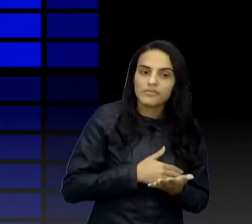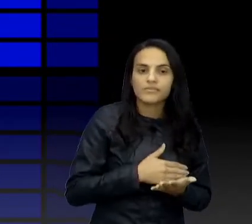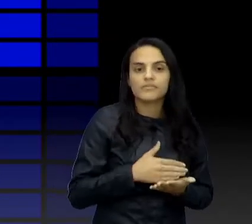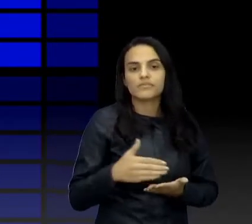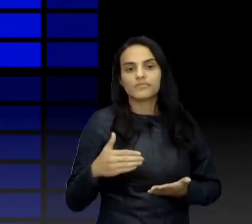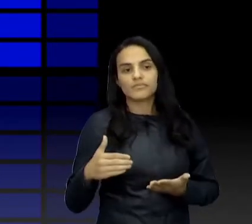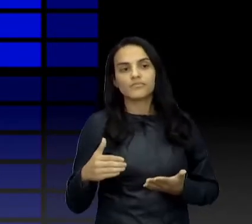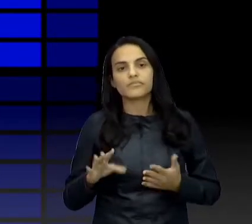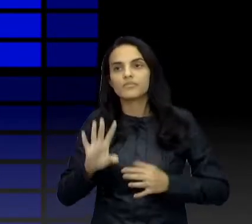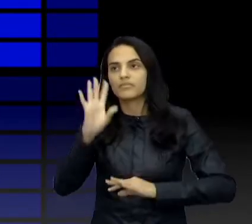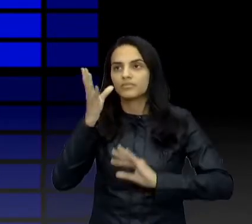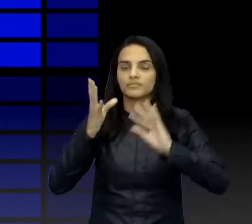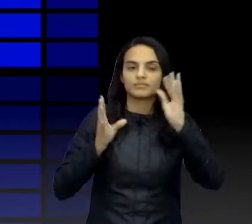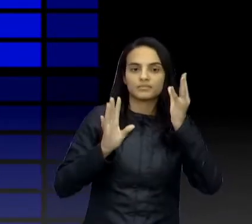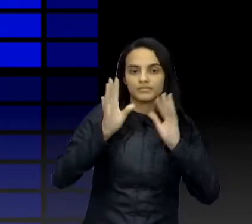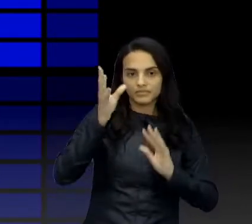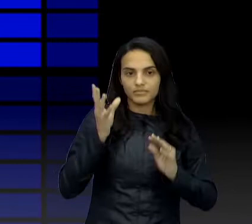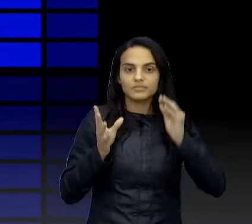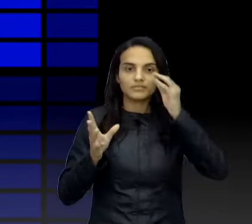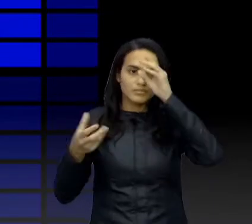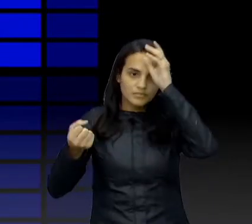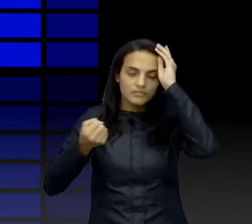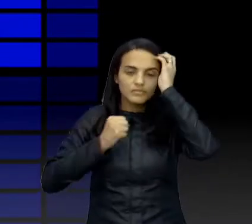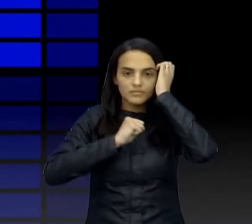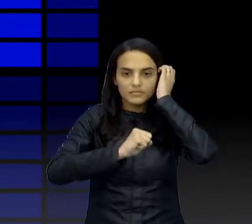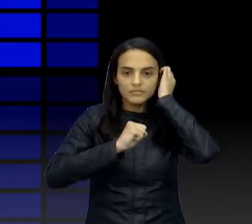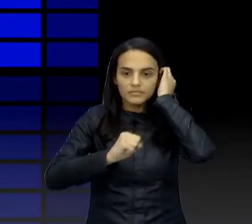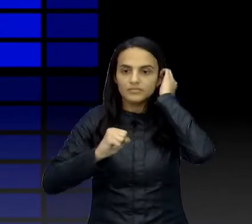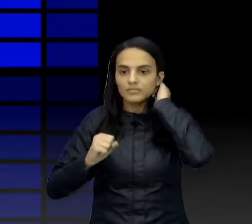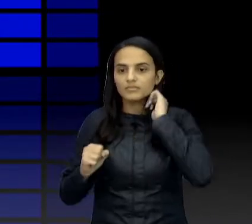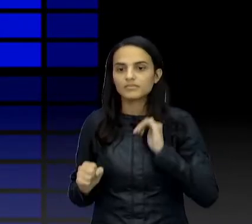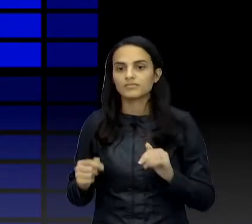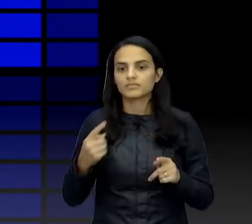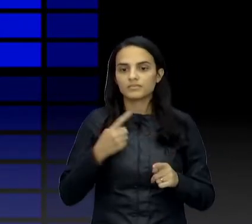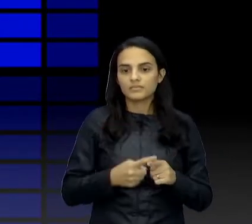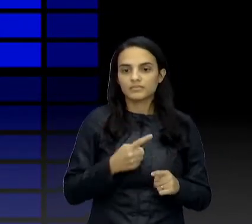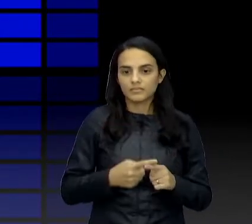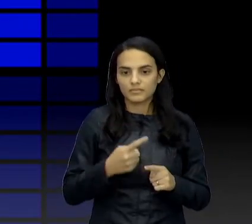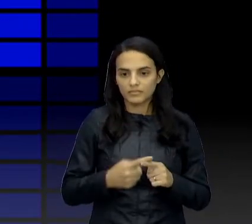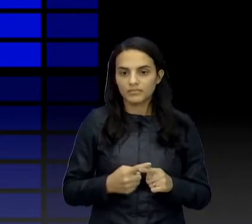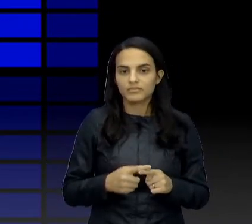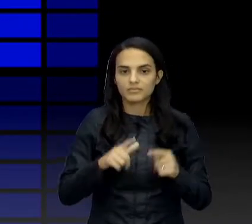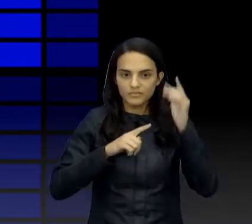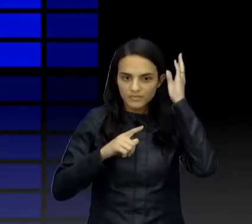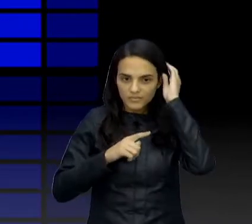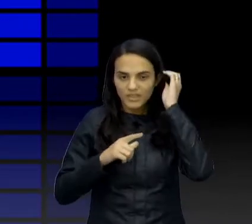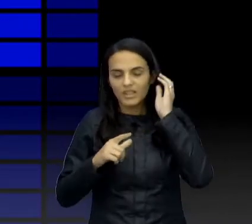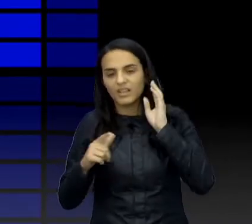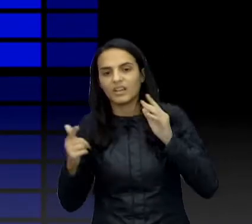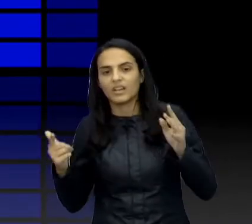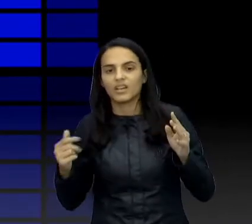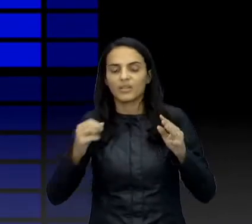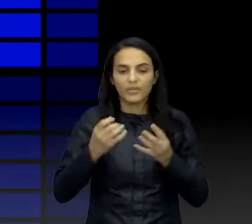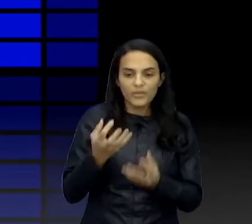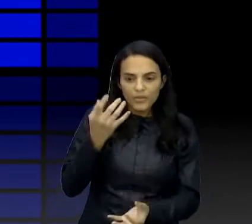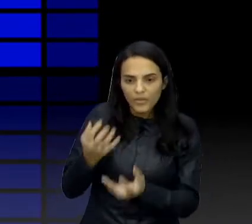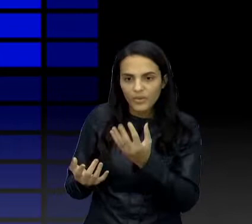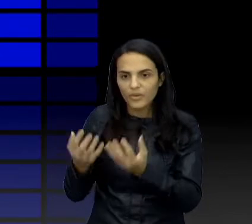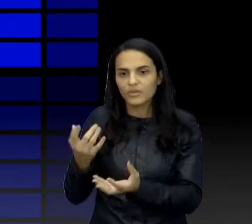desses infratores, desses assassinos, no caso, porque atearam fogo e mataram o